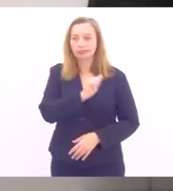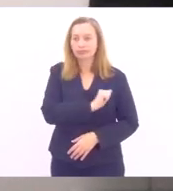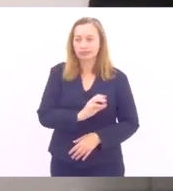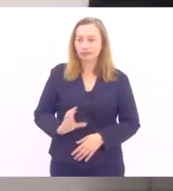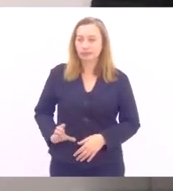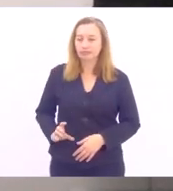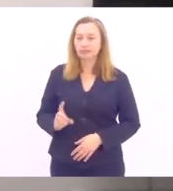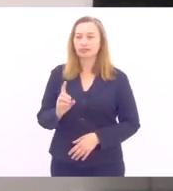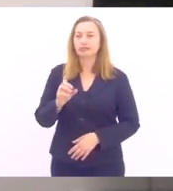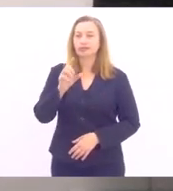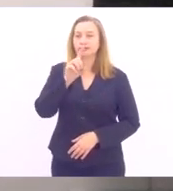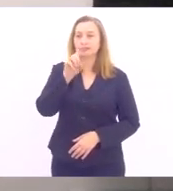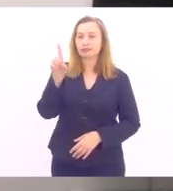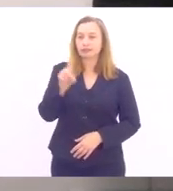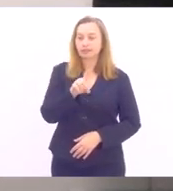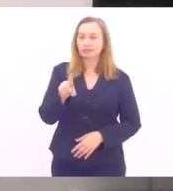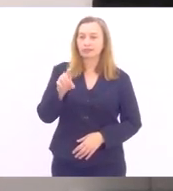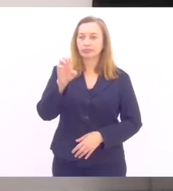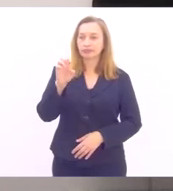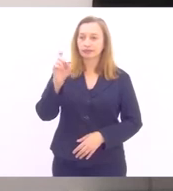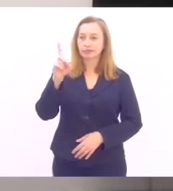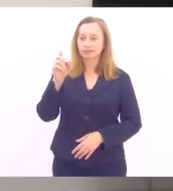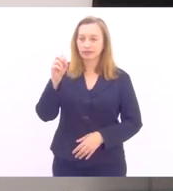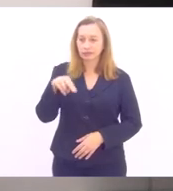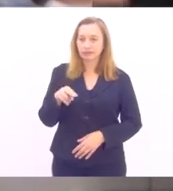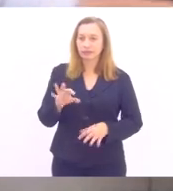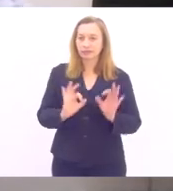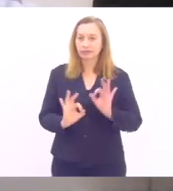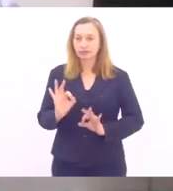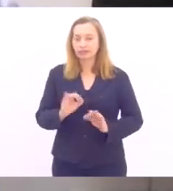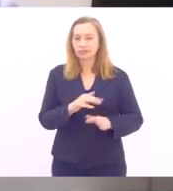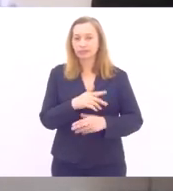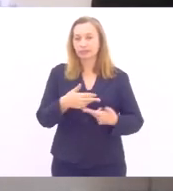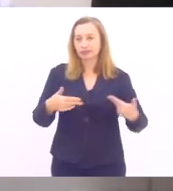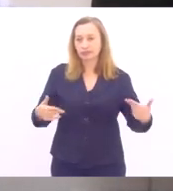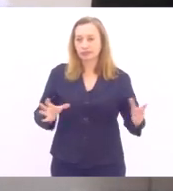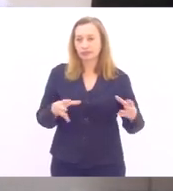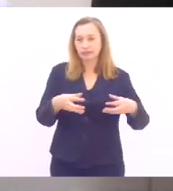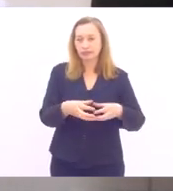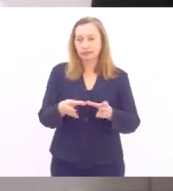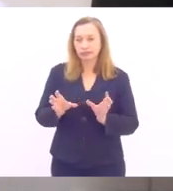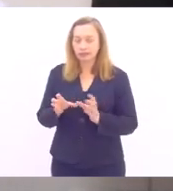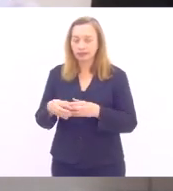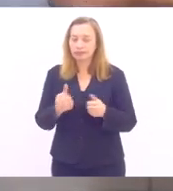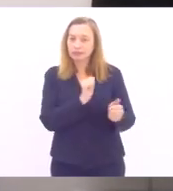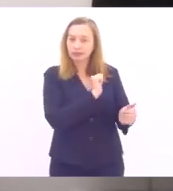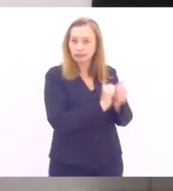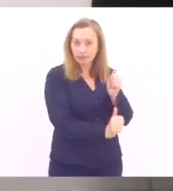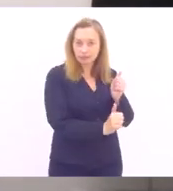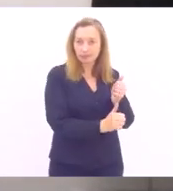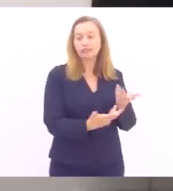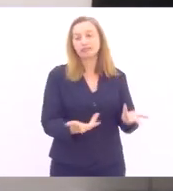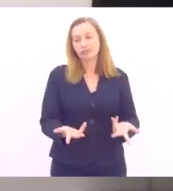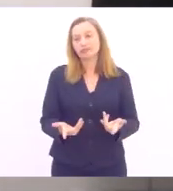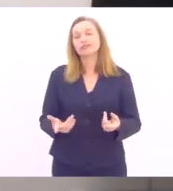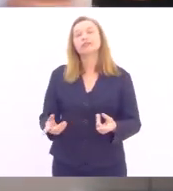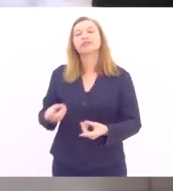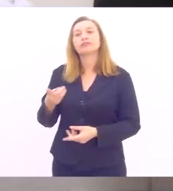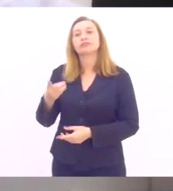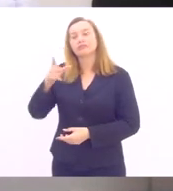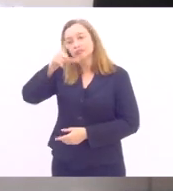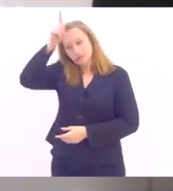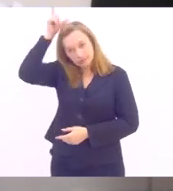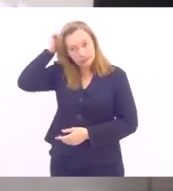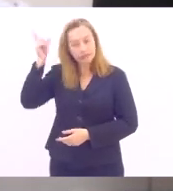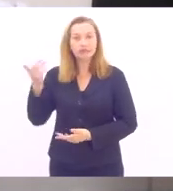organizamos com várias torcidas E o Luiz Cláudio, conhecido também como Claudinho da